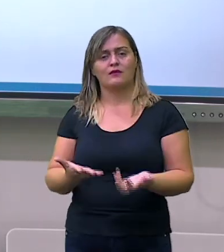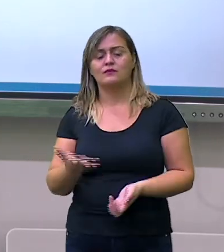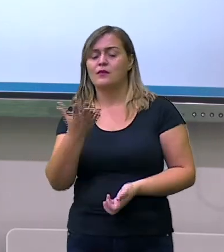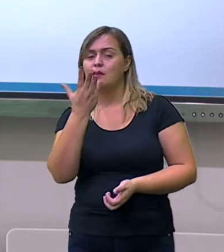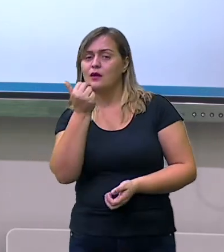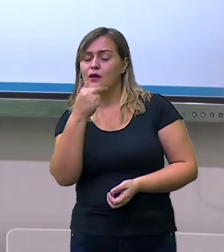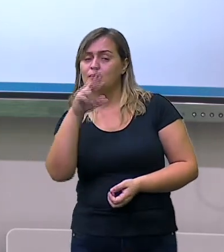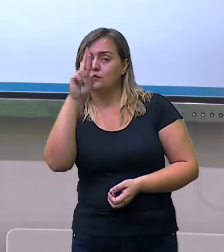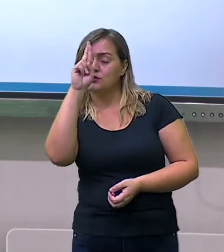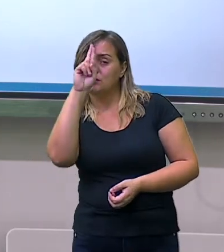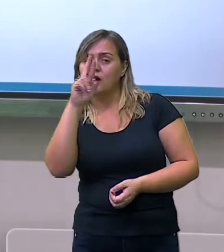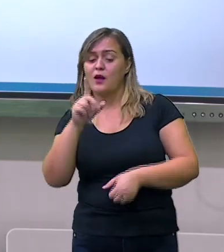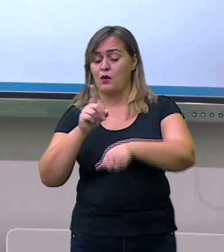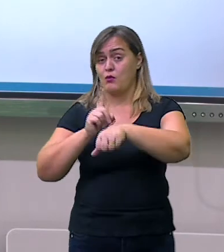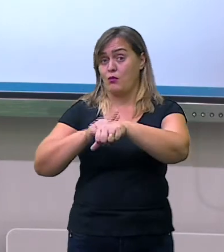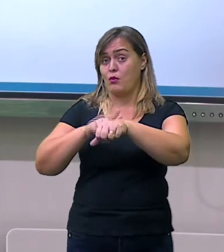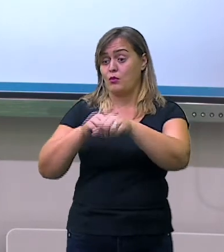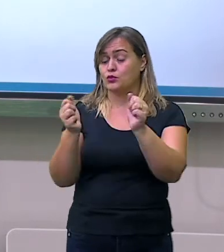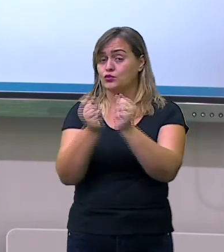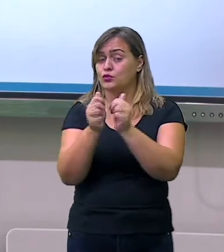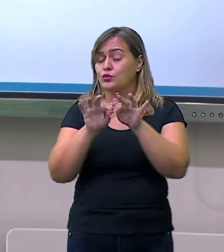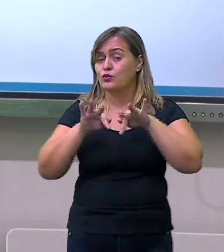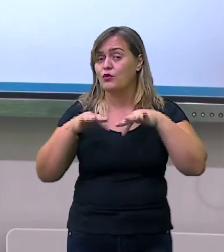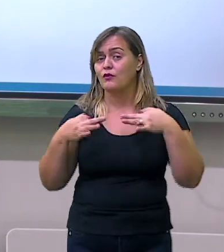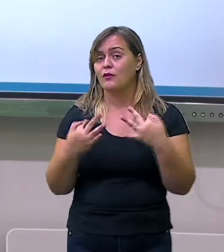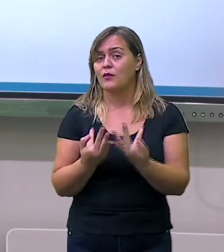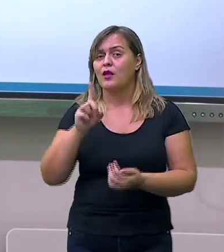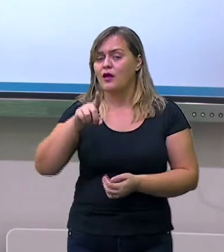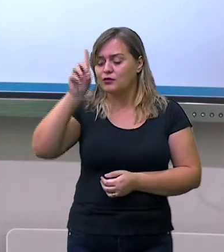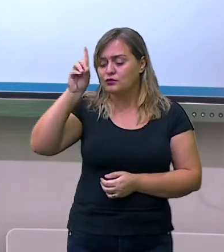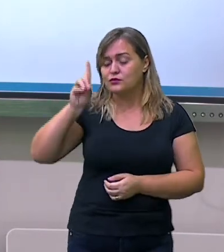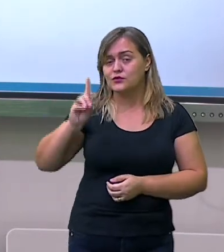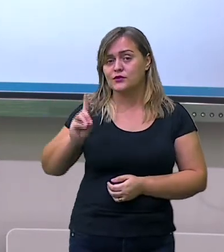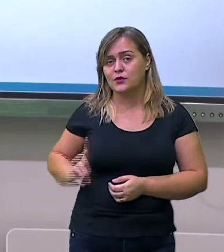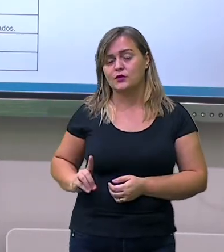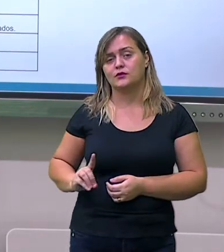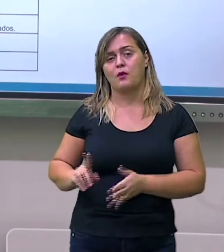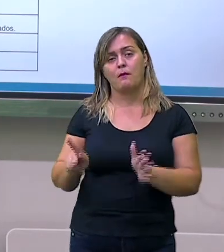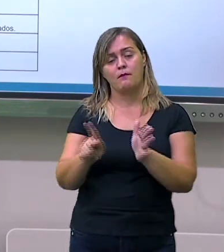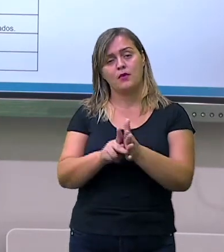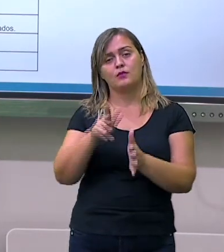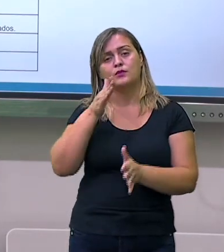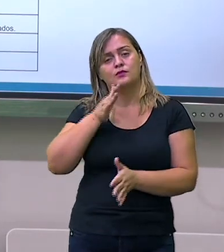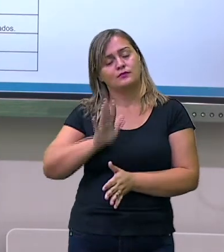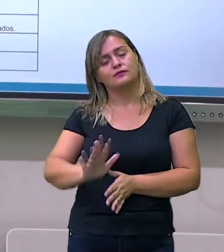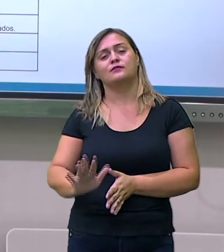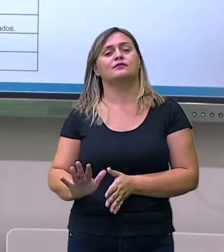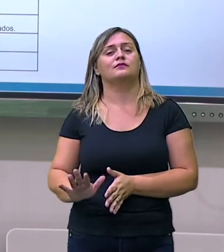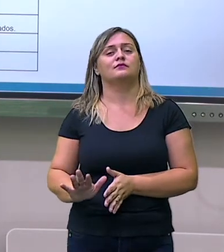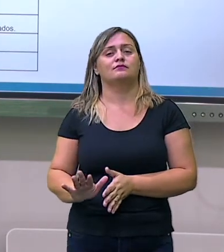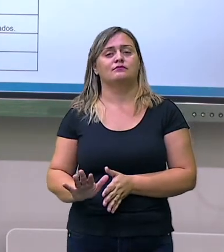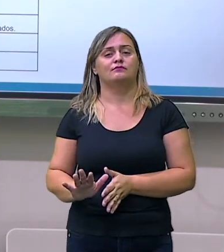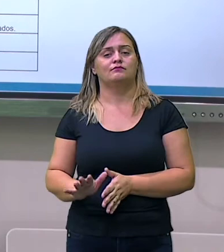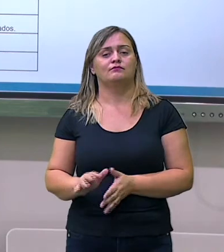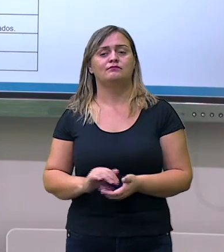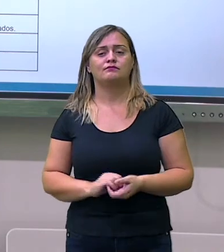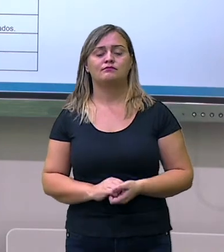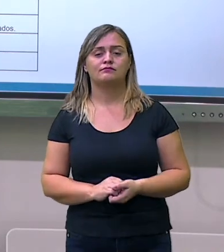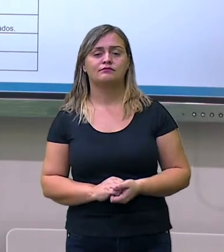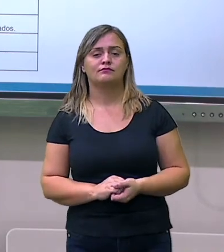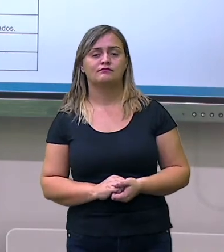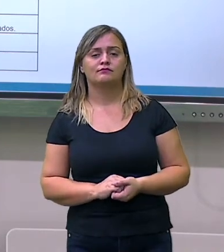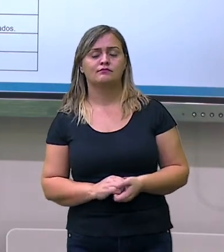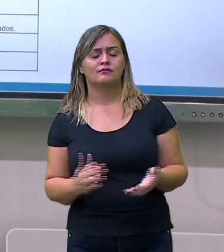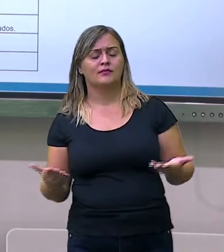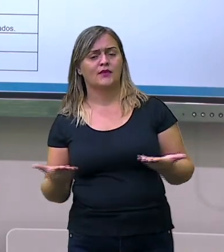o seu direito como criança em desenvolvimento está sendo alcançado. E por último, questão